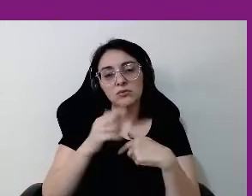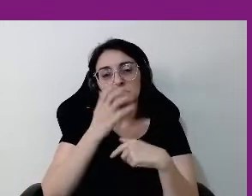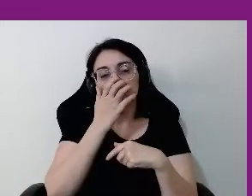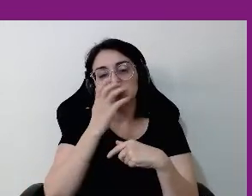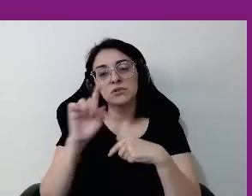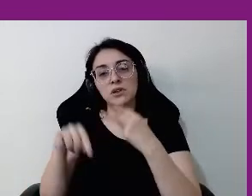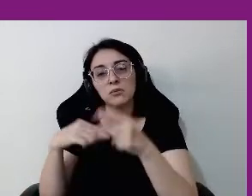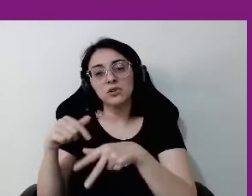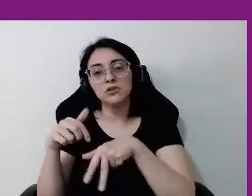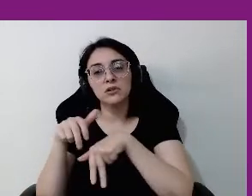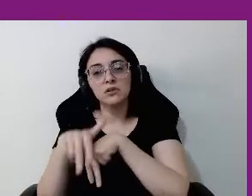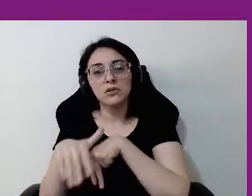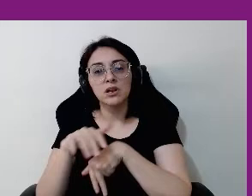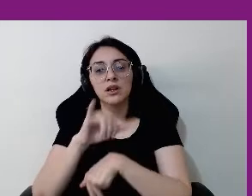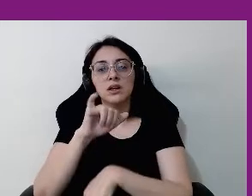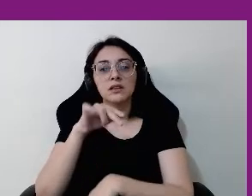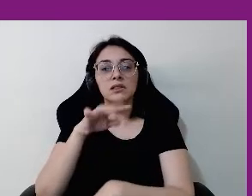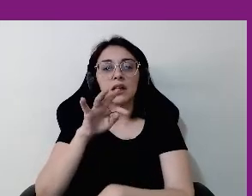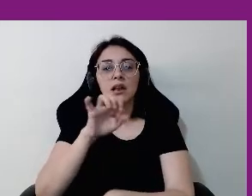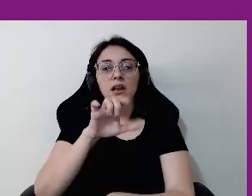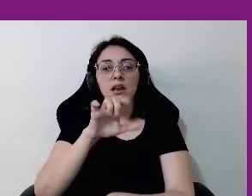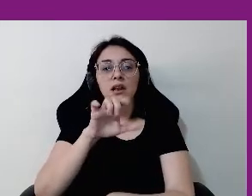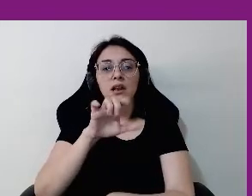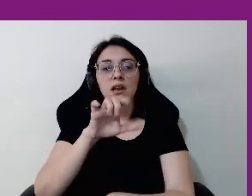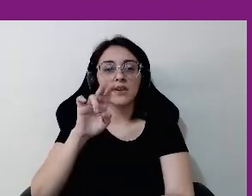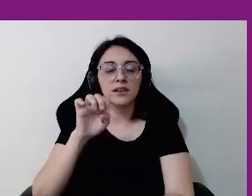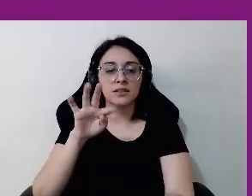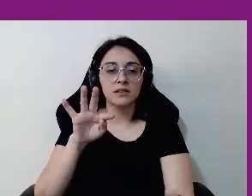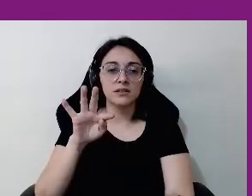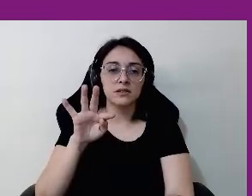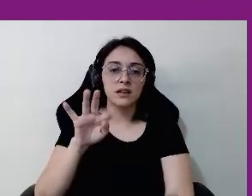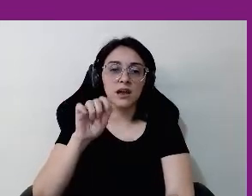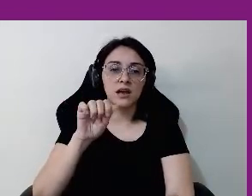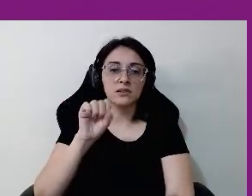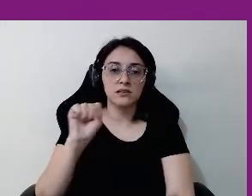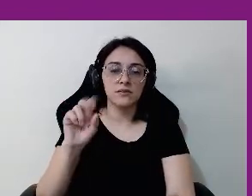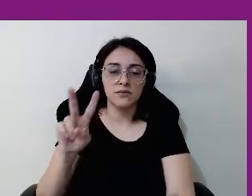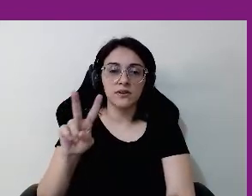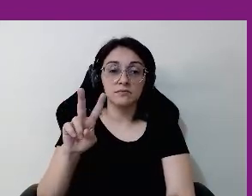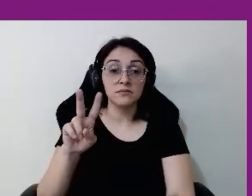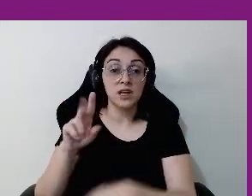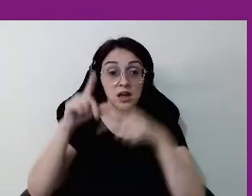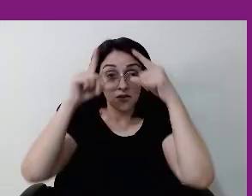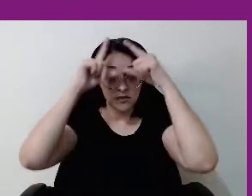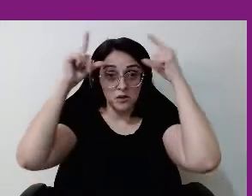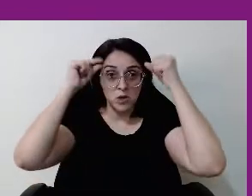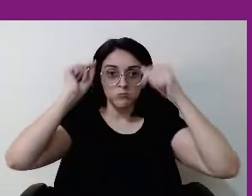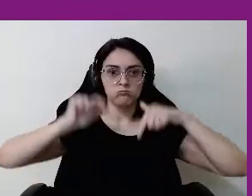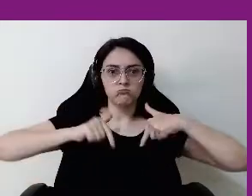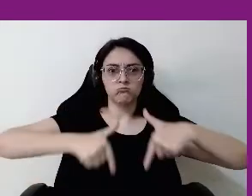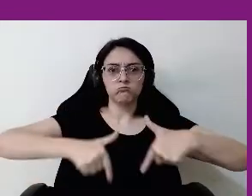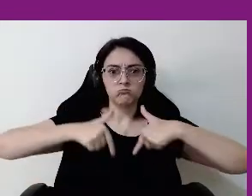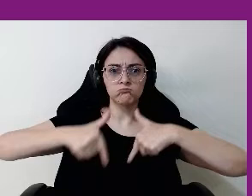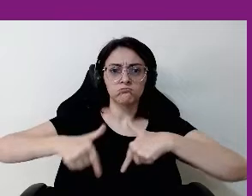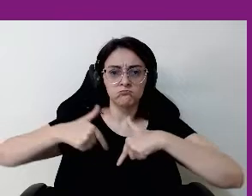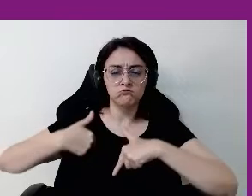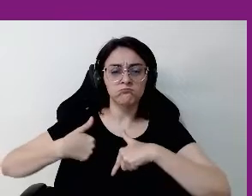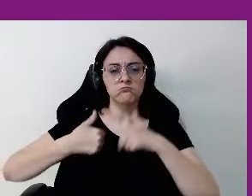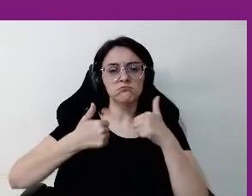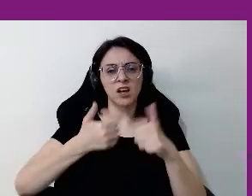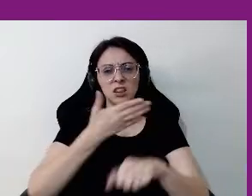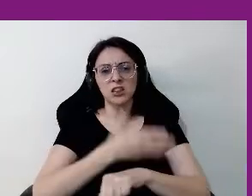e com o IntelliVent ASV. E os enfermeiros eram muito ativos e muito